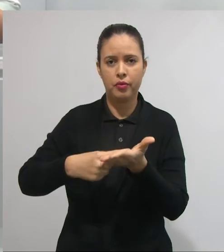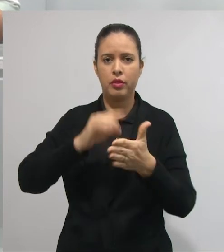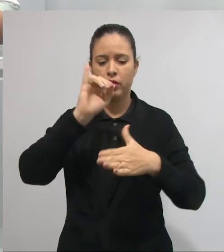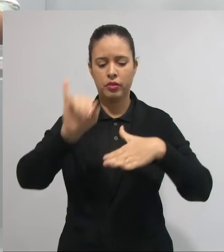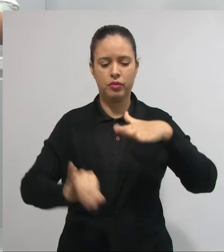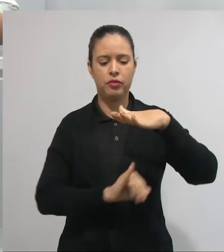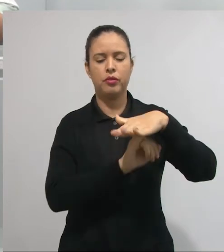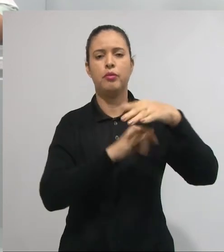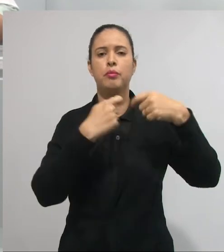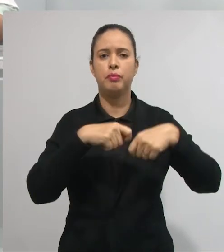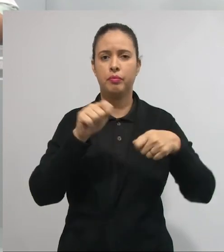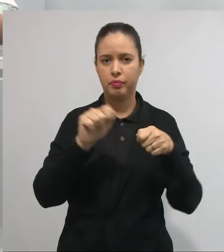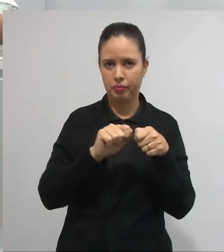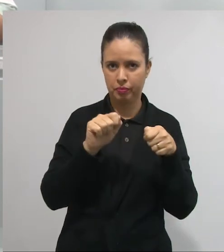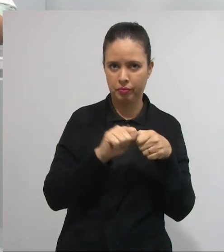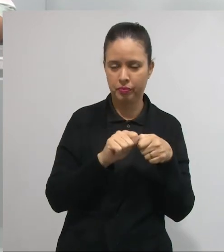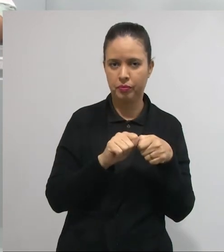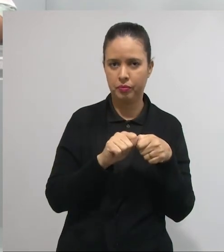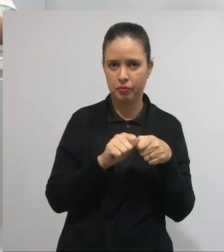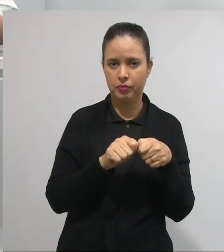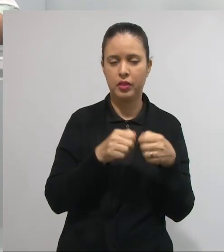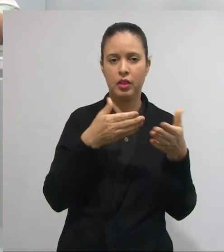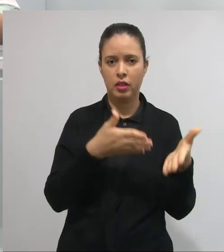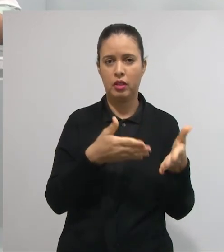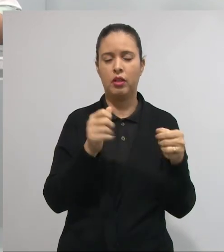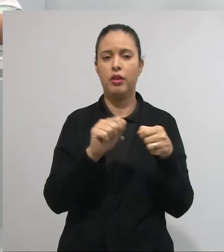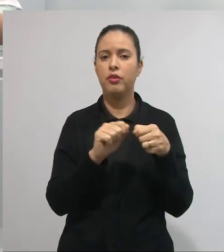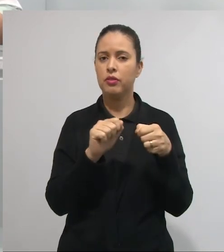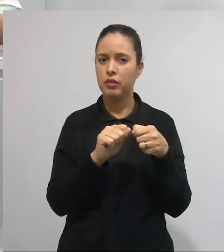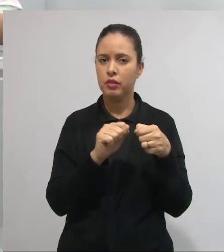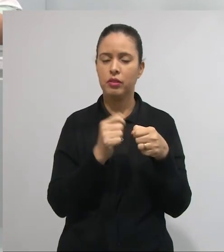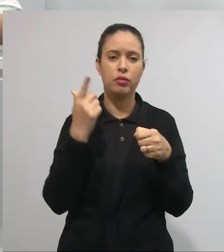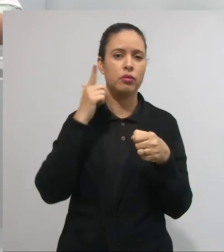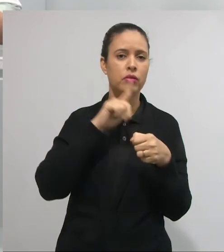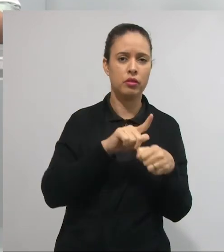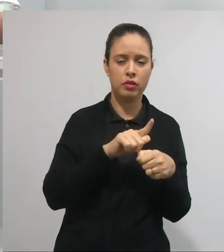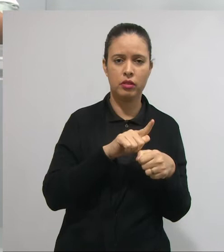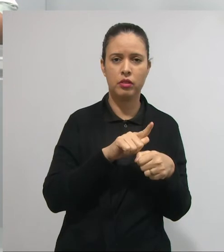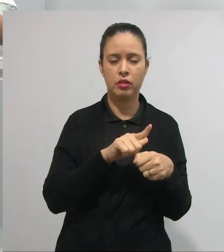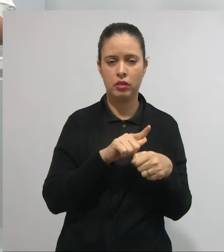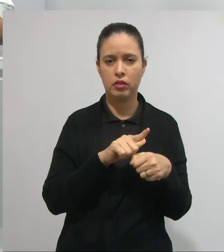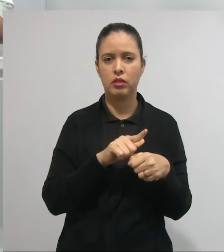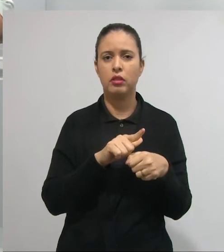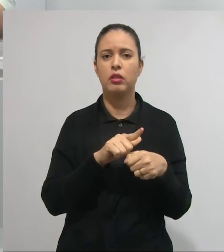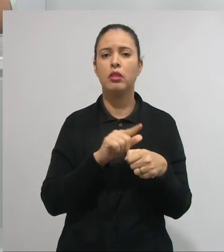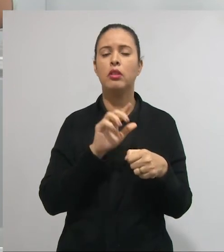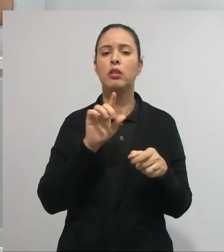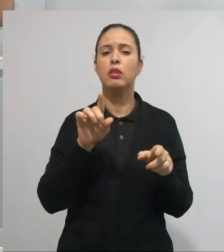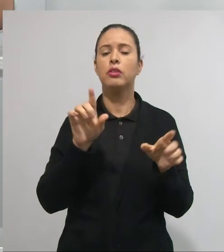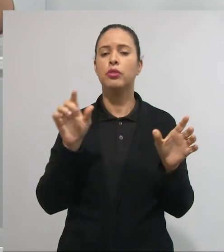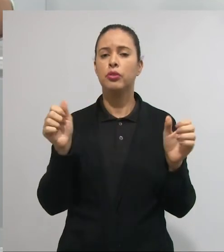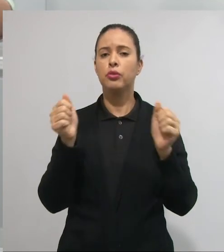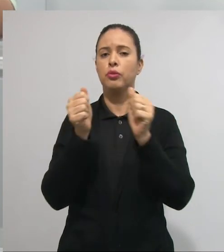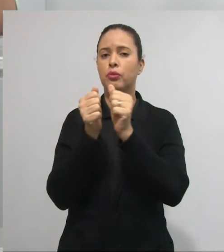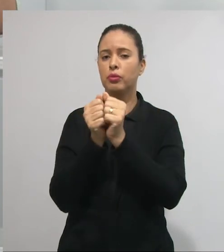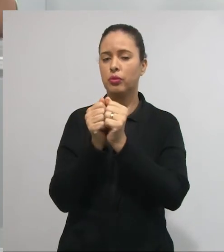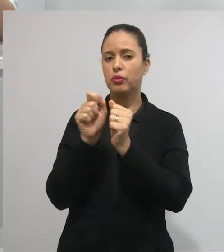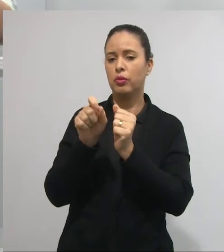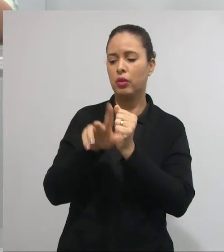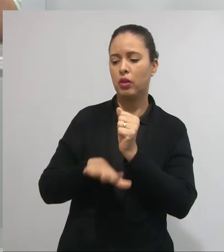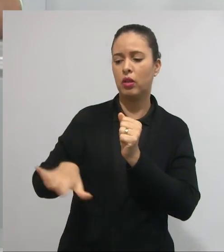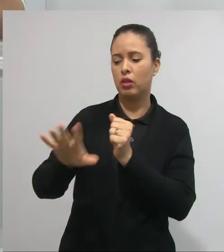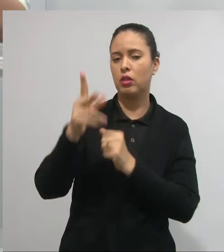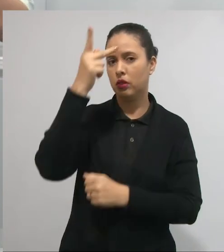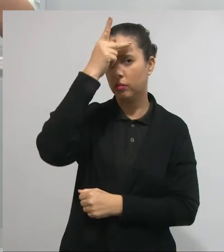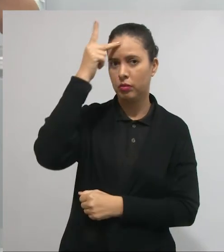deve fazer, né, que se espera que essa organização alcance e almeje, juntamente com as